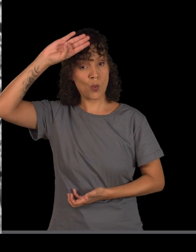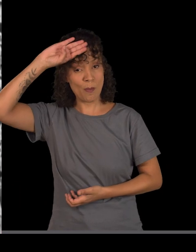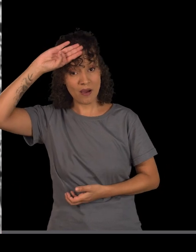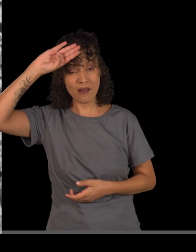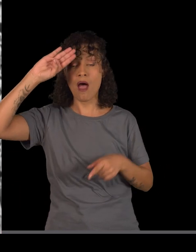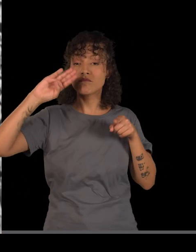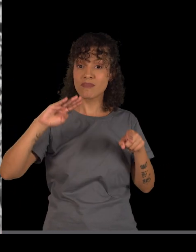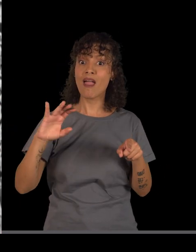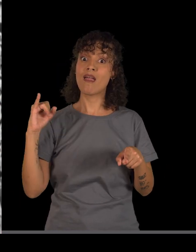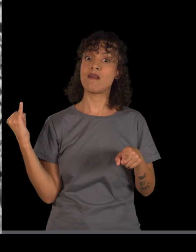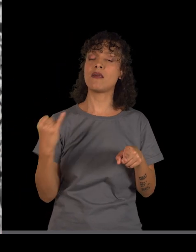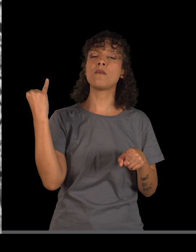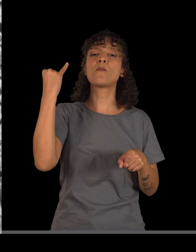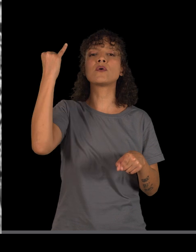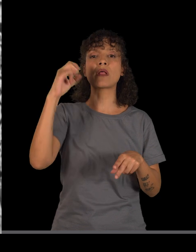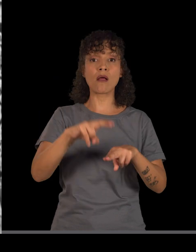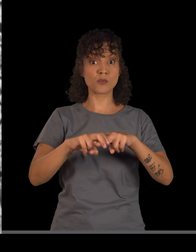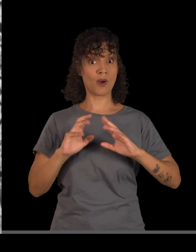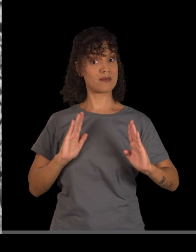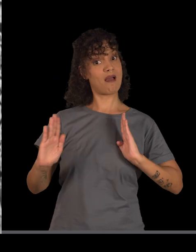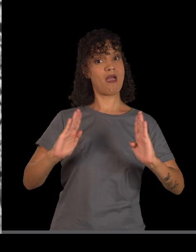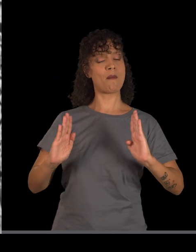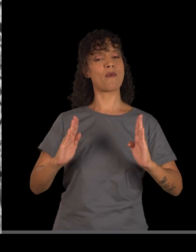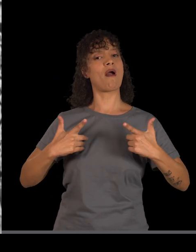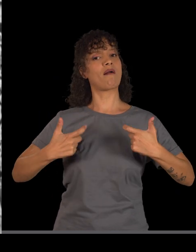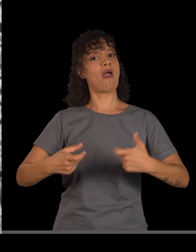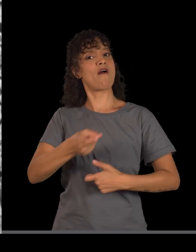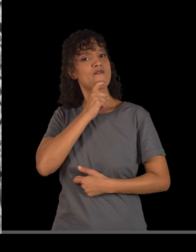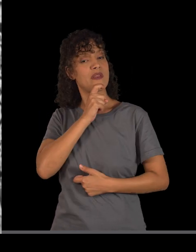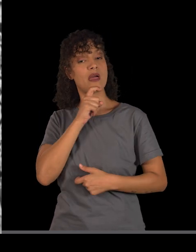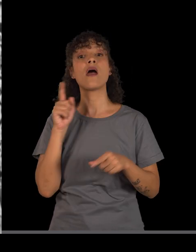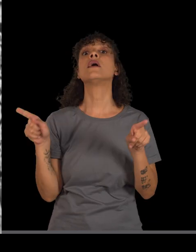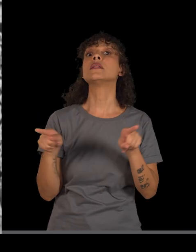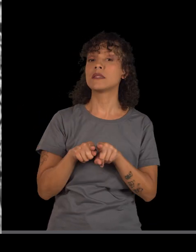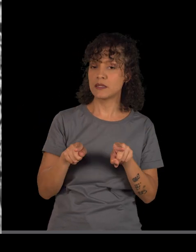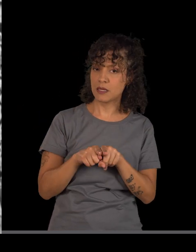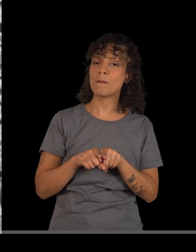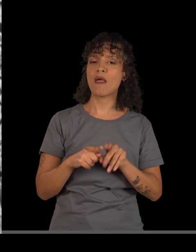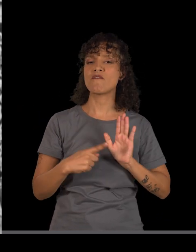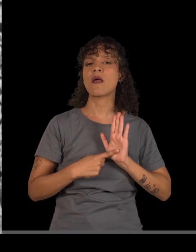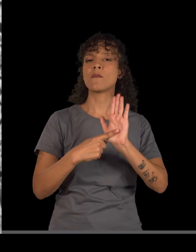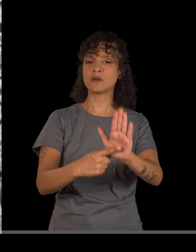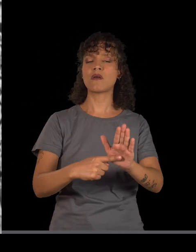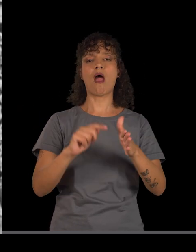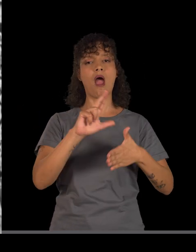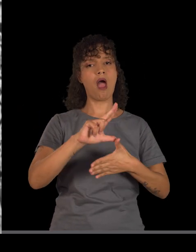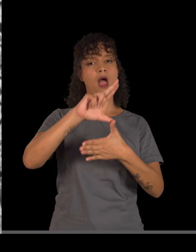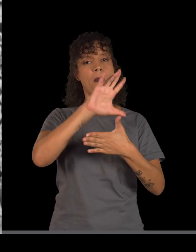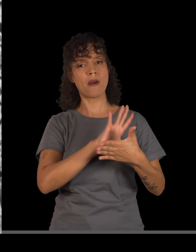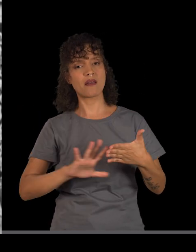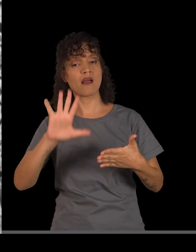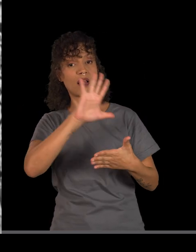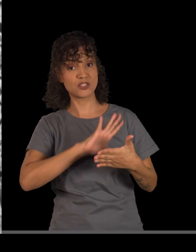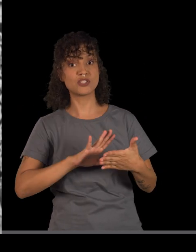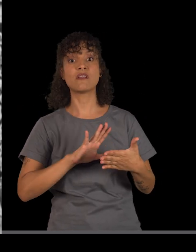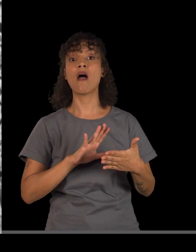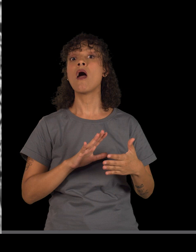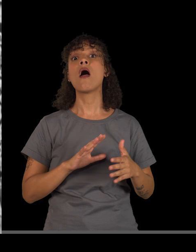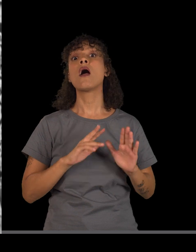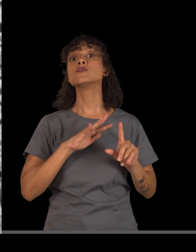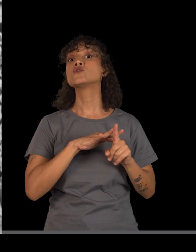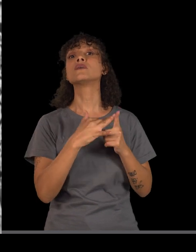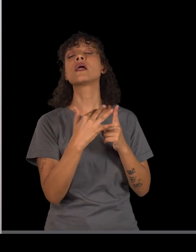vai ser muito importante por ser num período de Guerra Fria e por apresentar à América Latina o